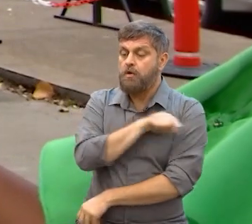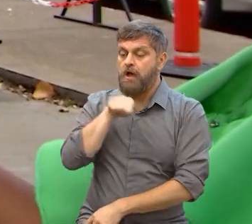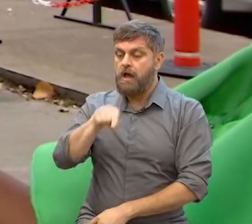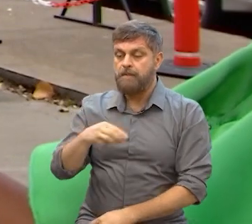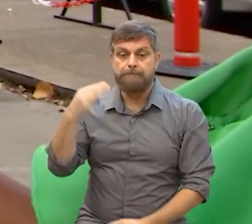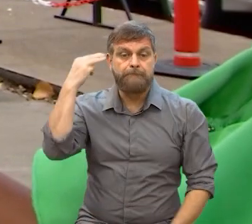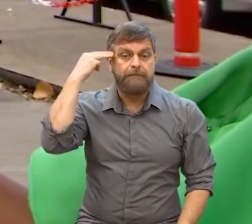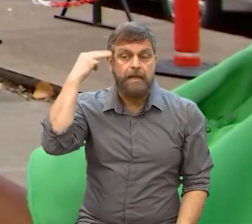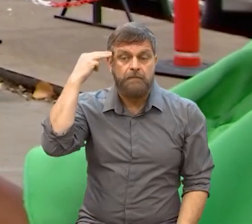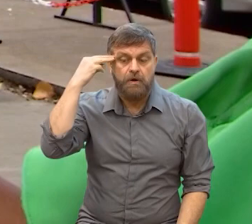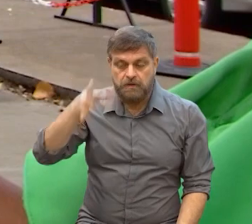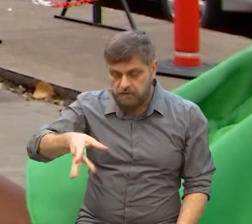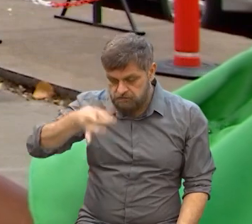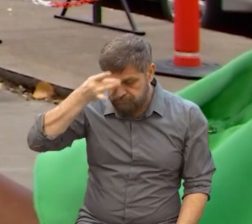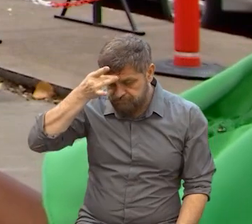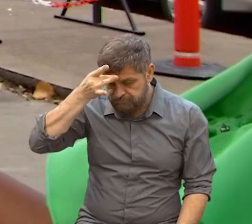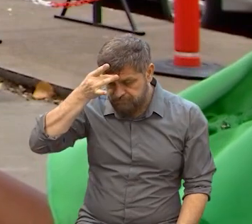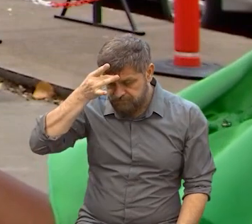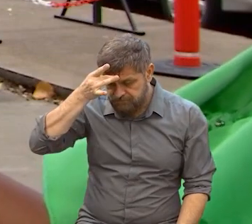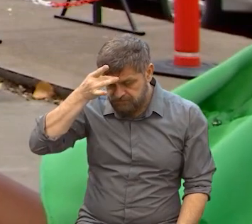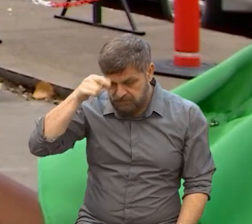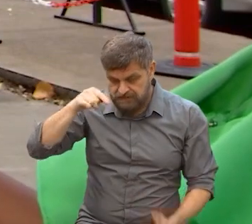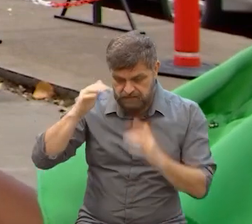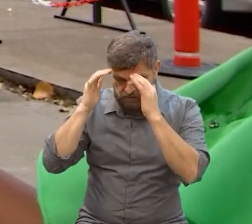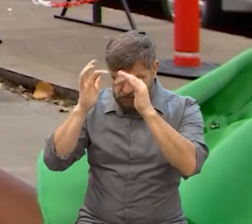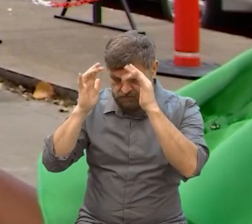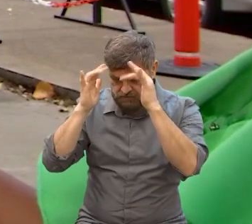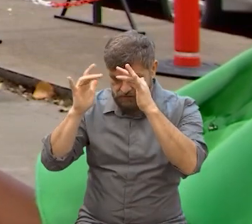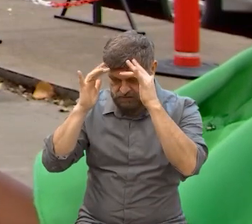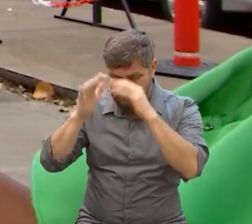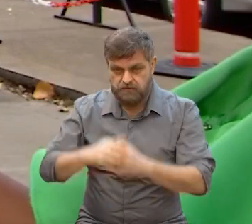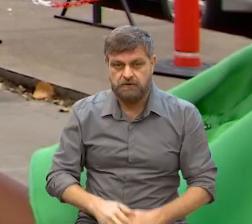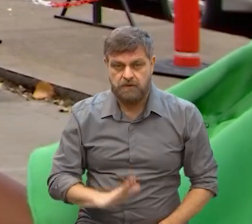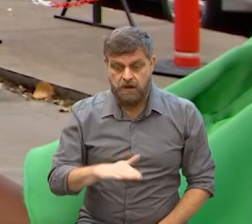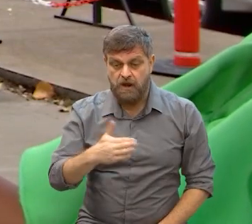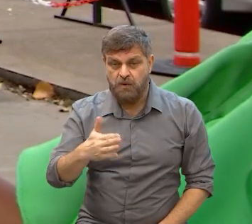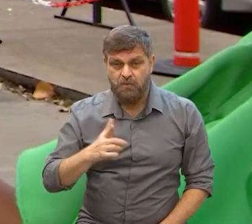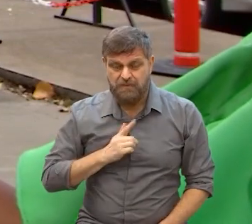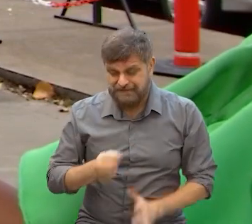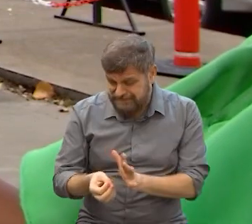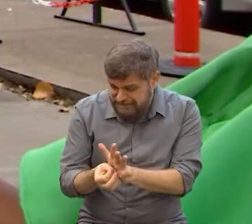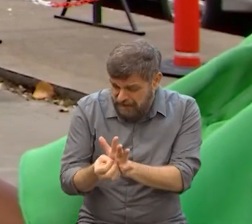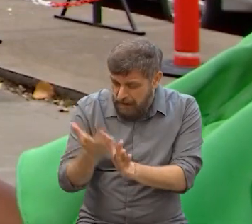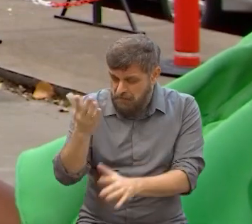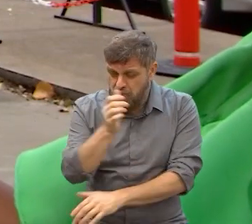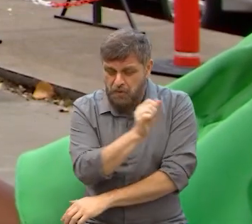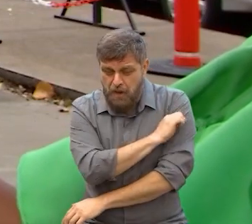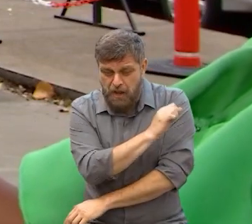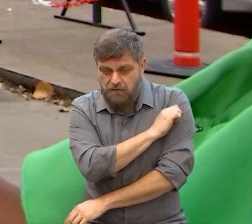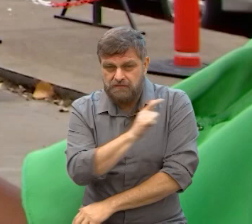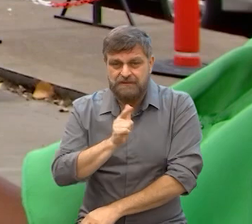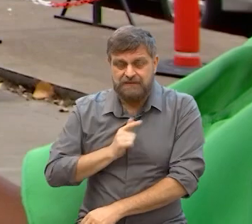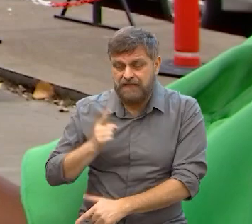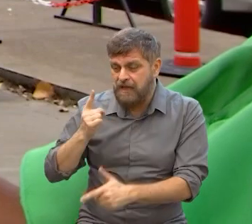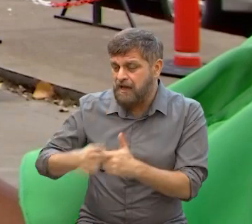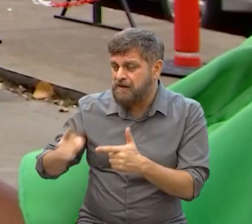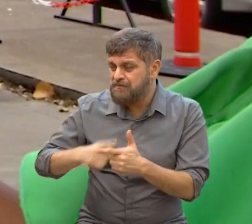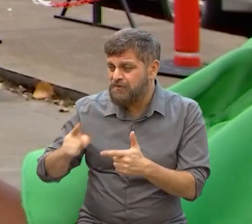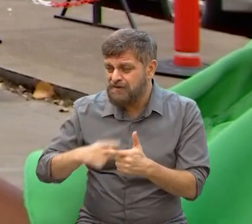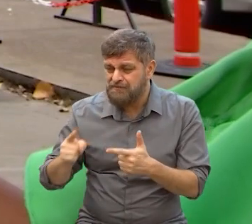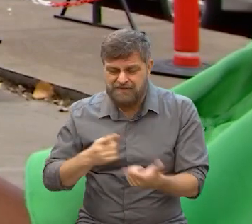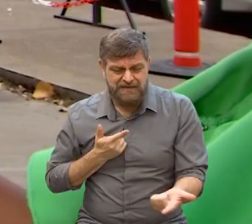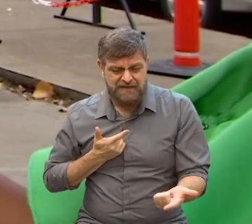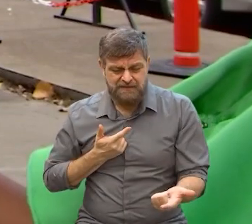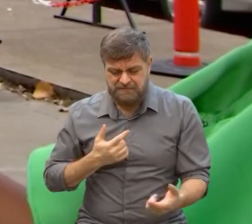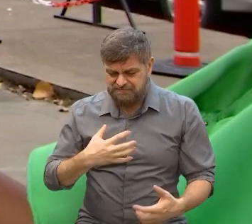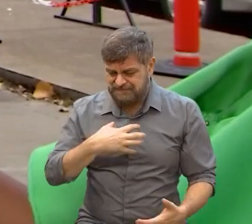a memória, né, a capacidade cerebral dele. E quantos casos de problemas afetivos, sociocognitivos,